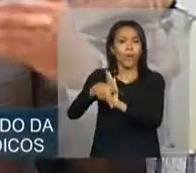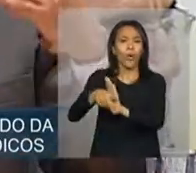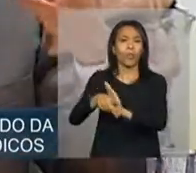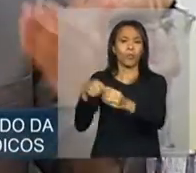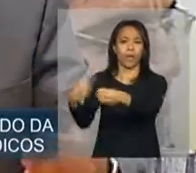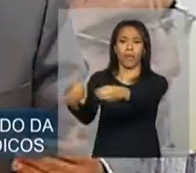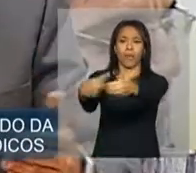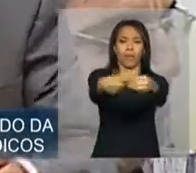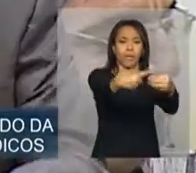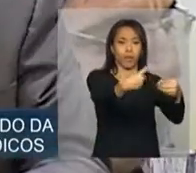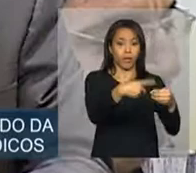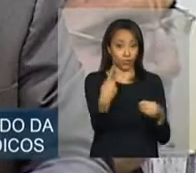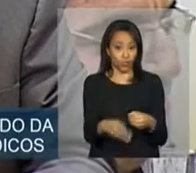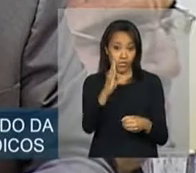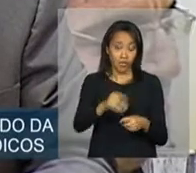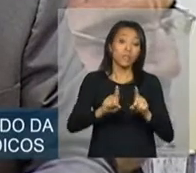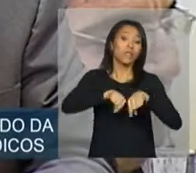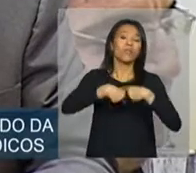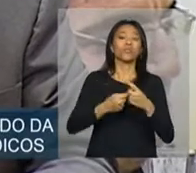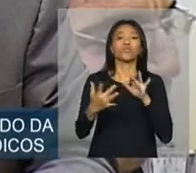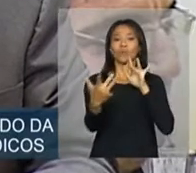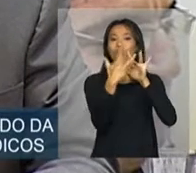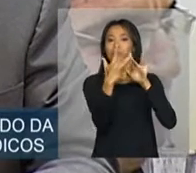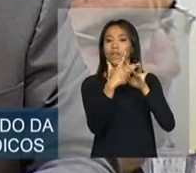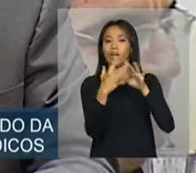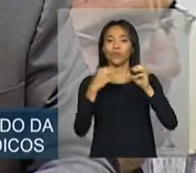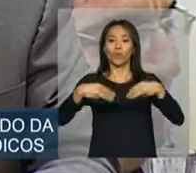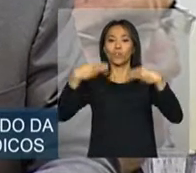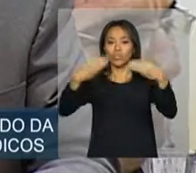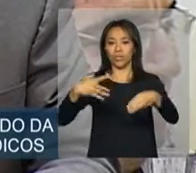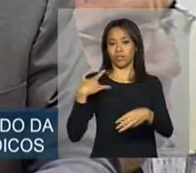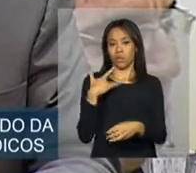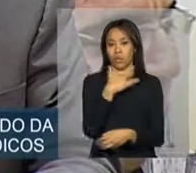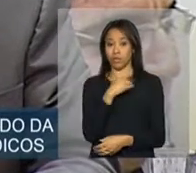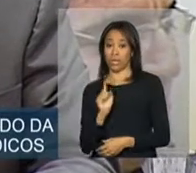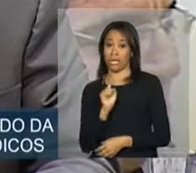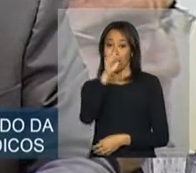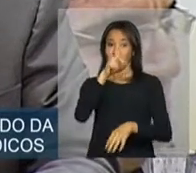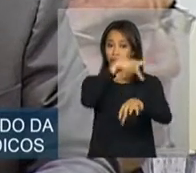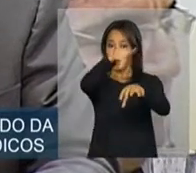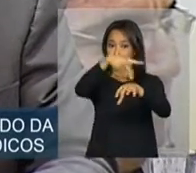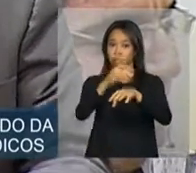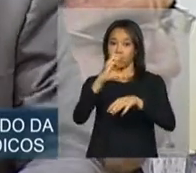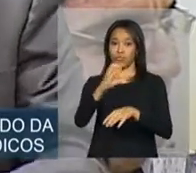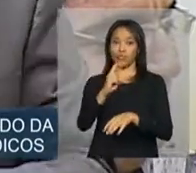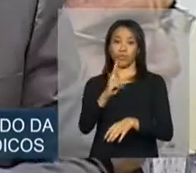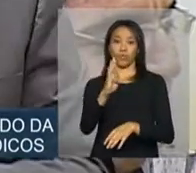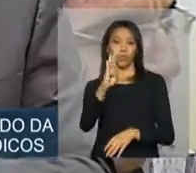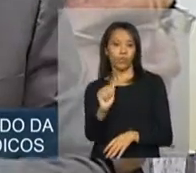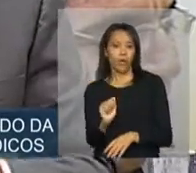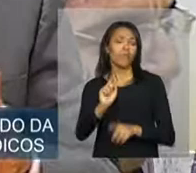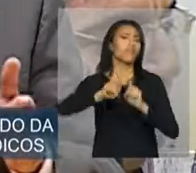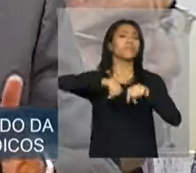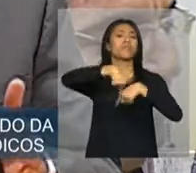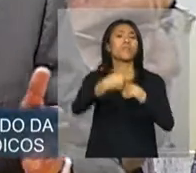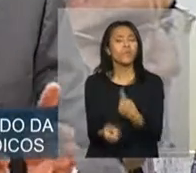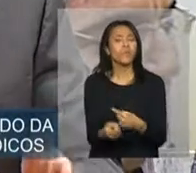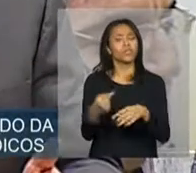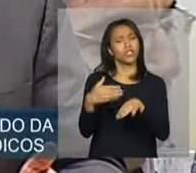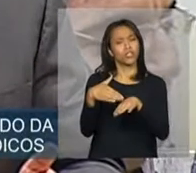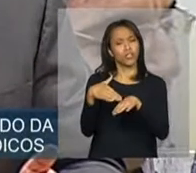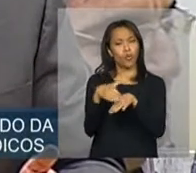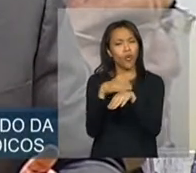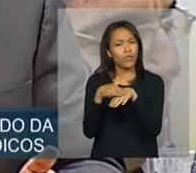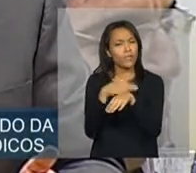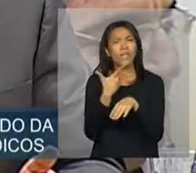pan-americana de saúde o mesmo contato com o Ministério da Saúde de Cuba em relação ao oferta que tinha por parte de Cuba para começar a discutir um pouco